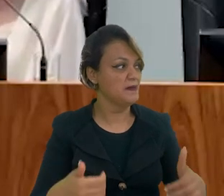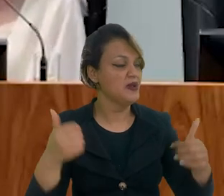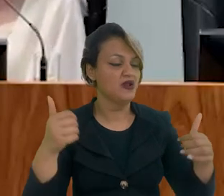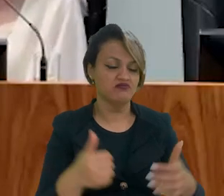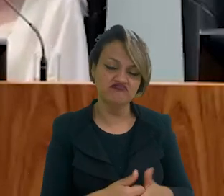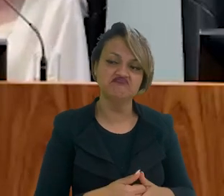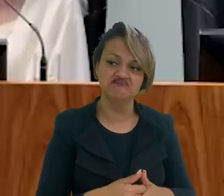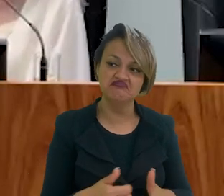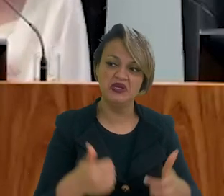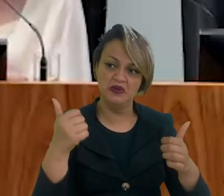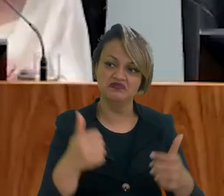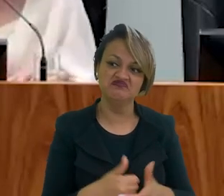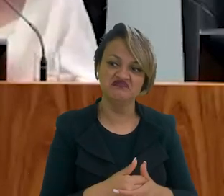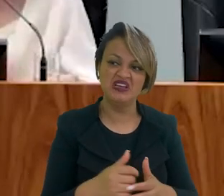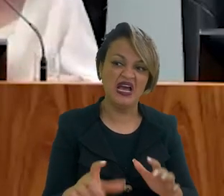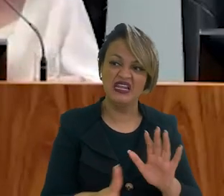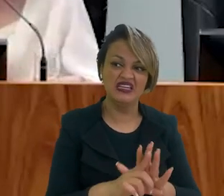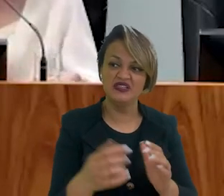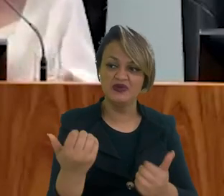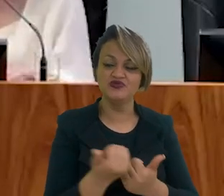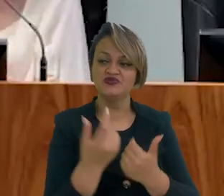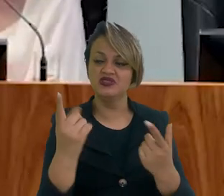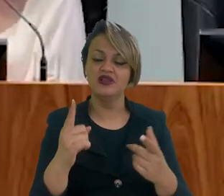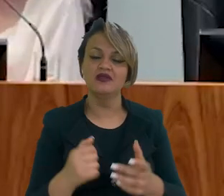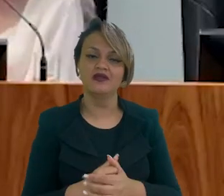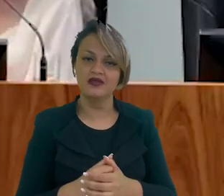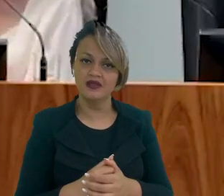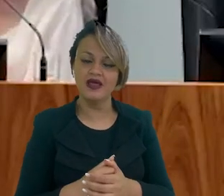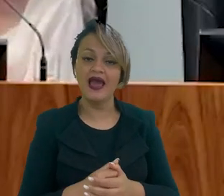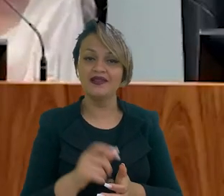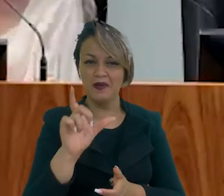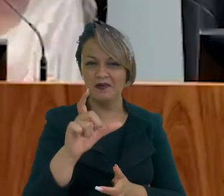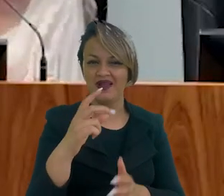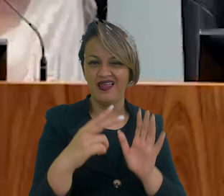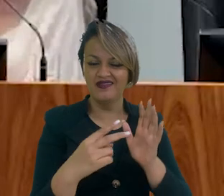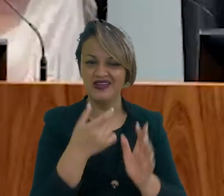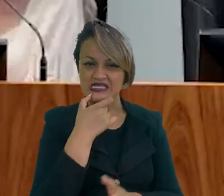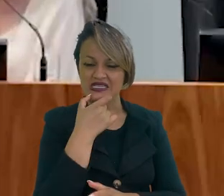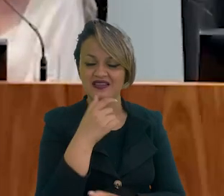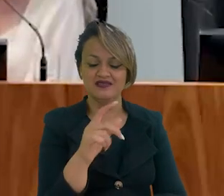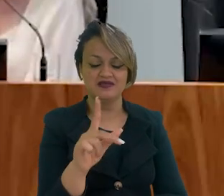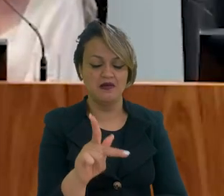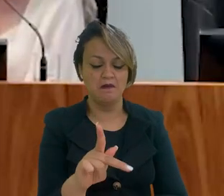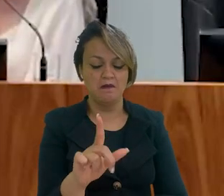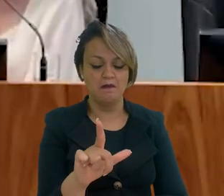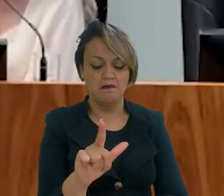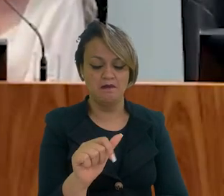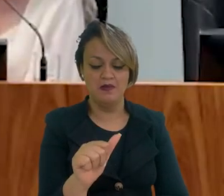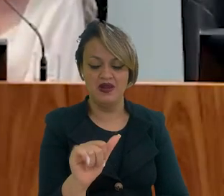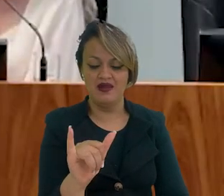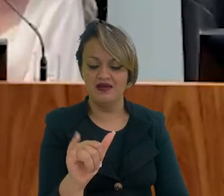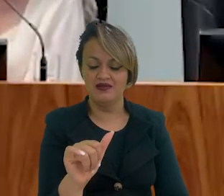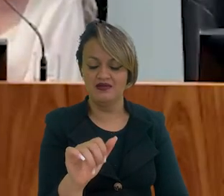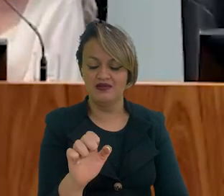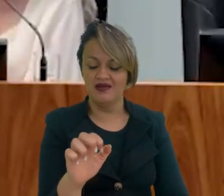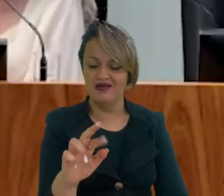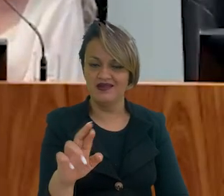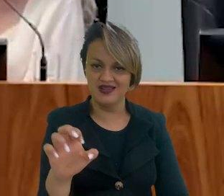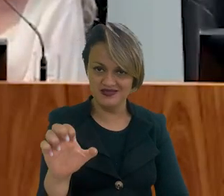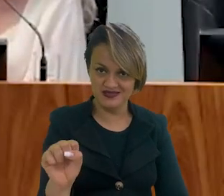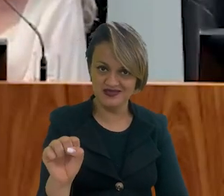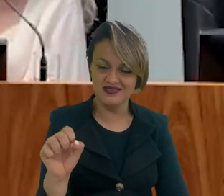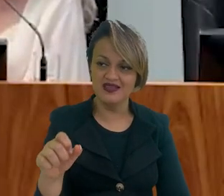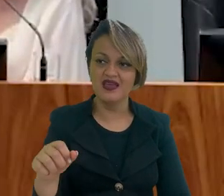é melhor deixar a gente como a gente nós como as players já repararam né Nós como players